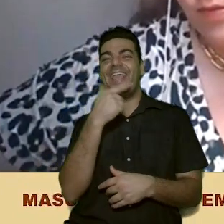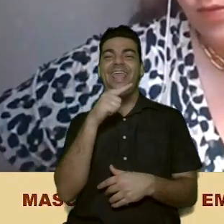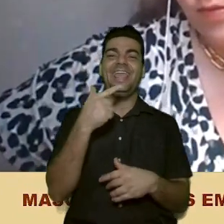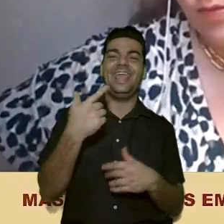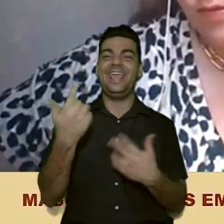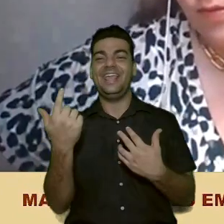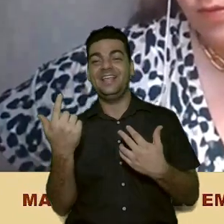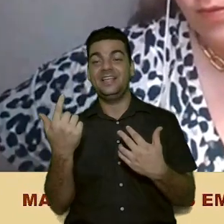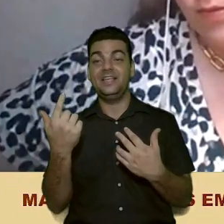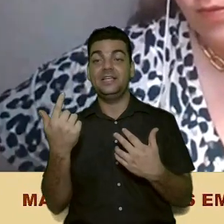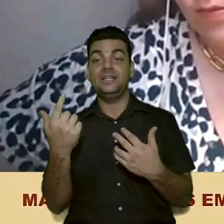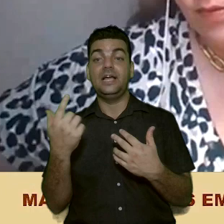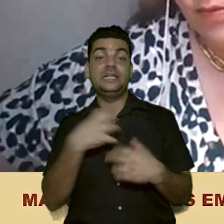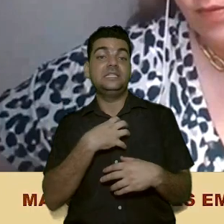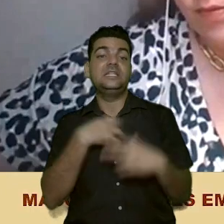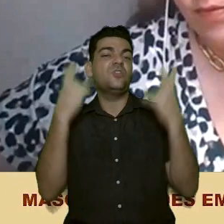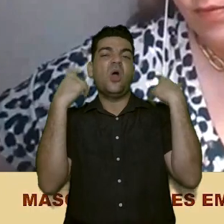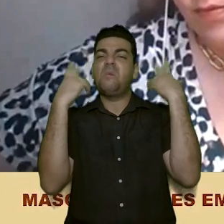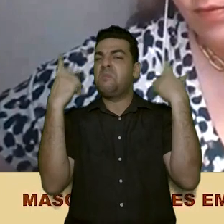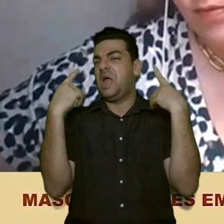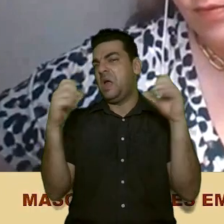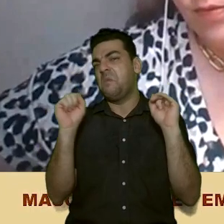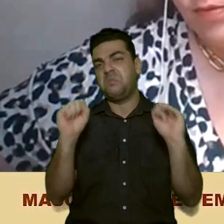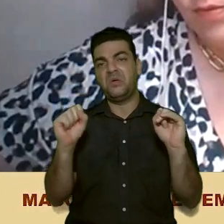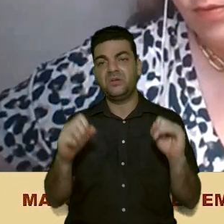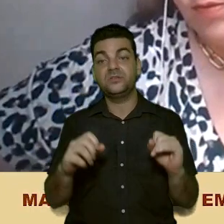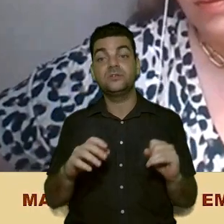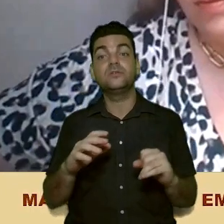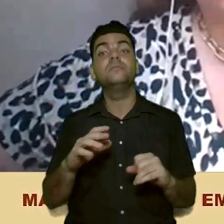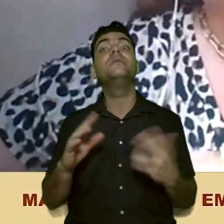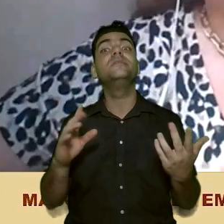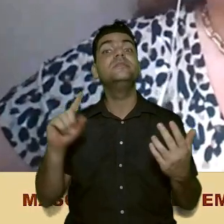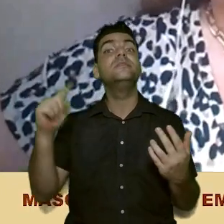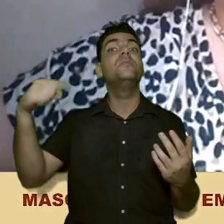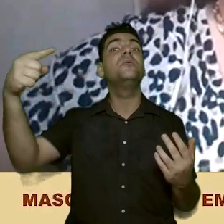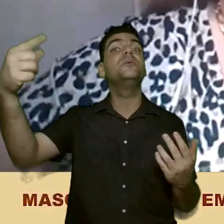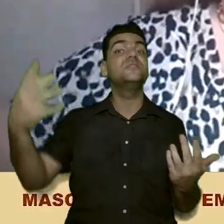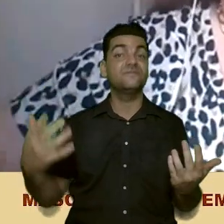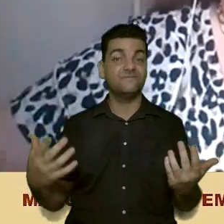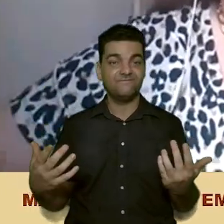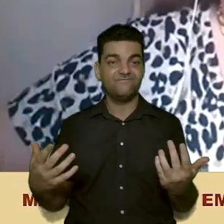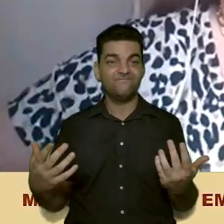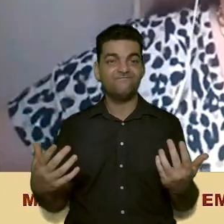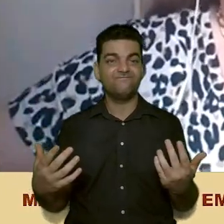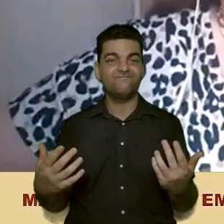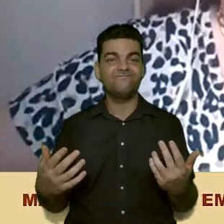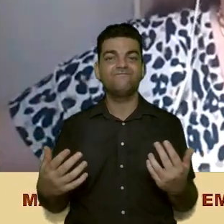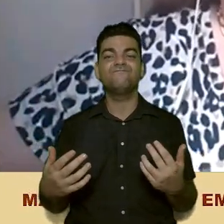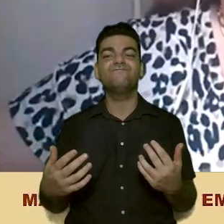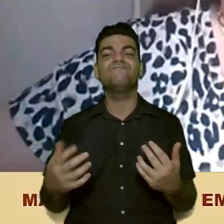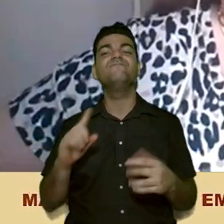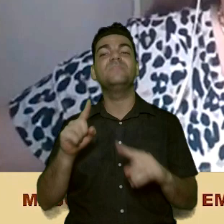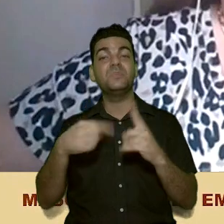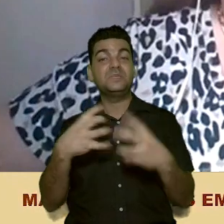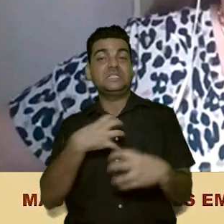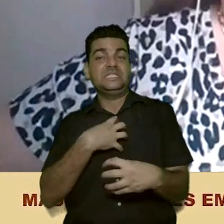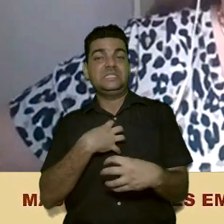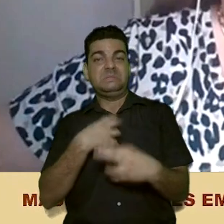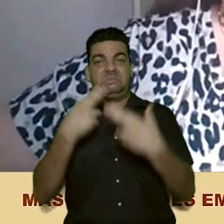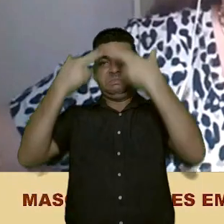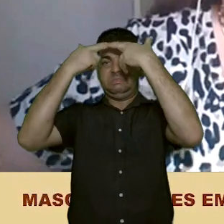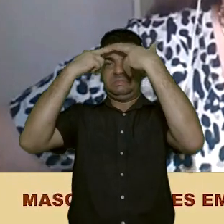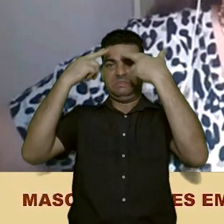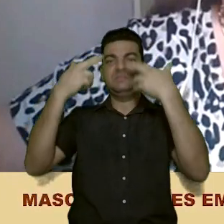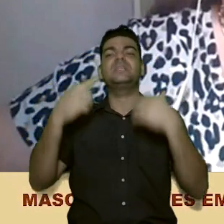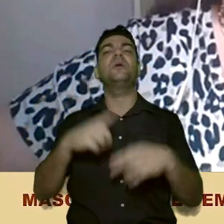e naturalizado, mas é um grande caminho para uma armadilha de um aprisionamento, tanto na própria